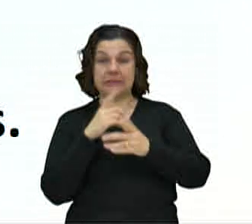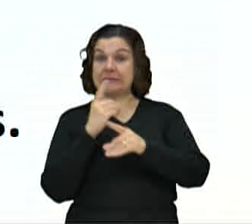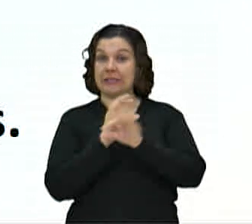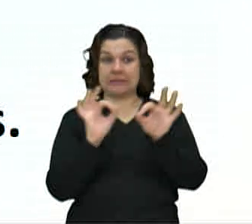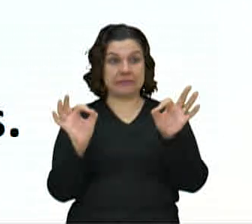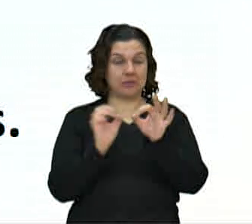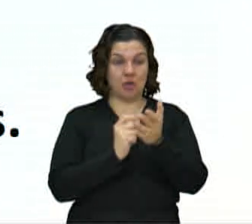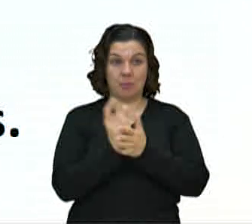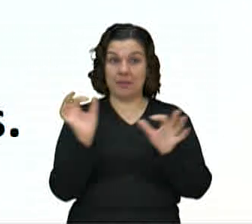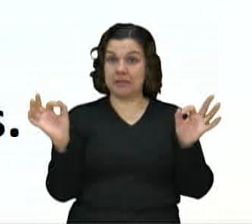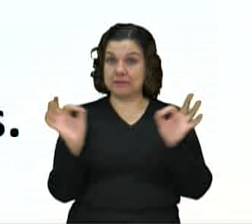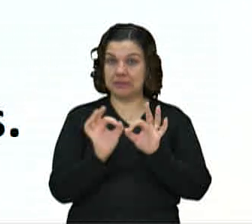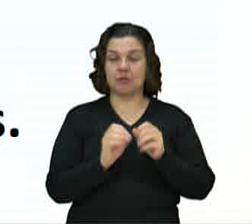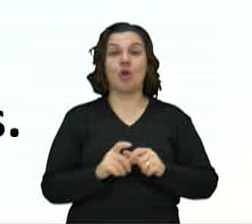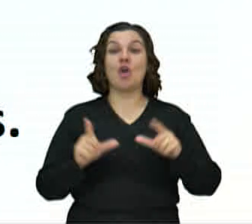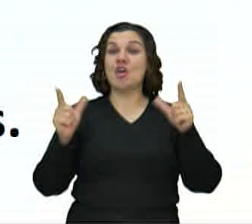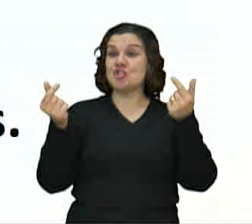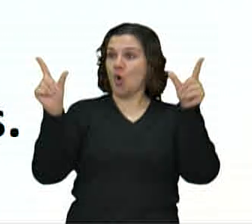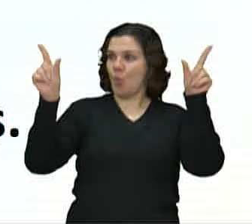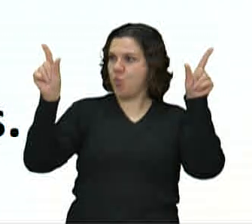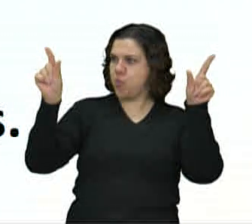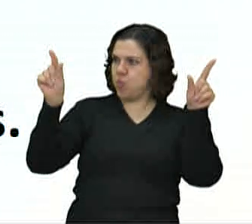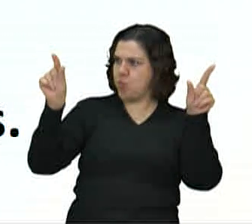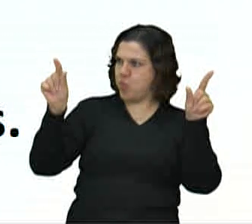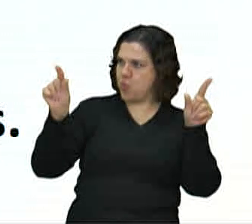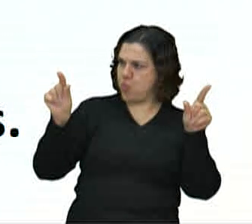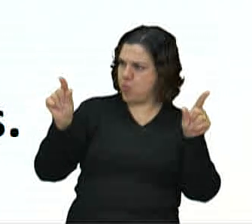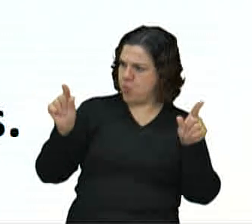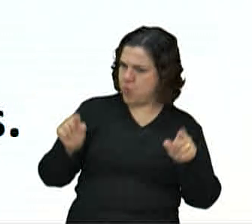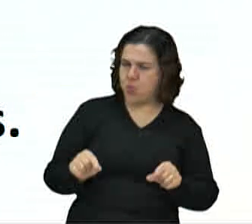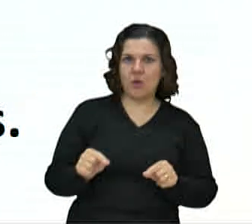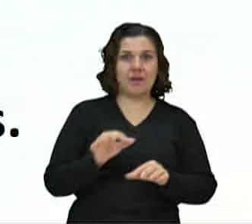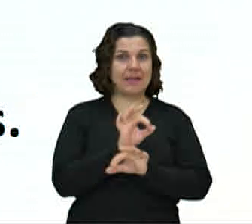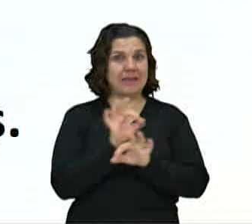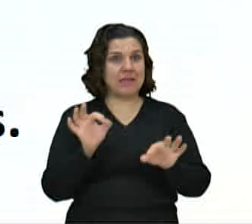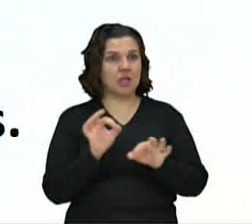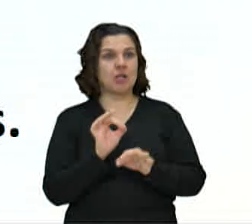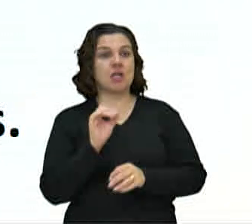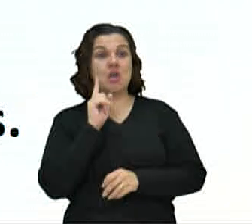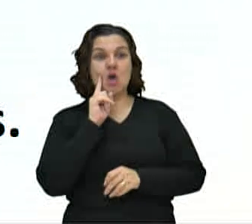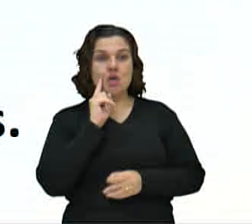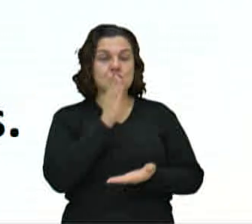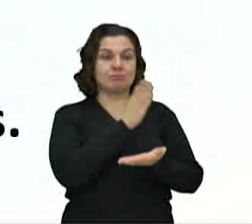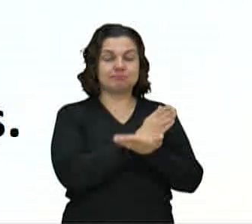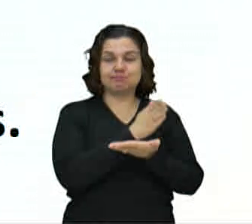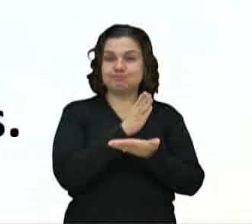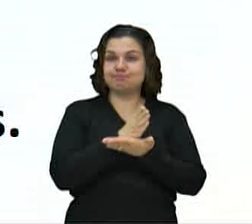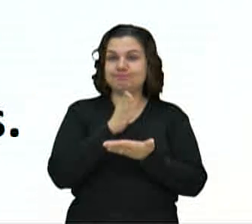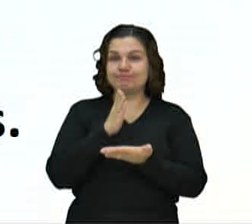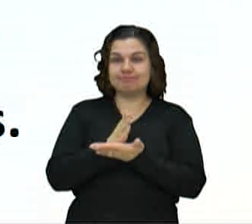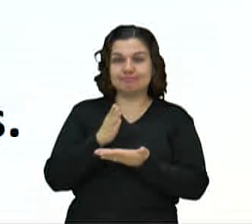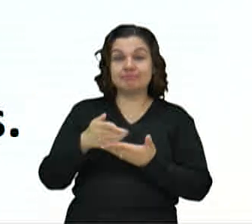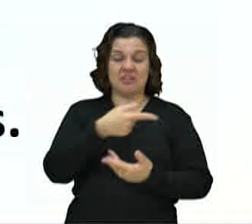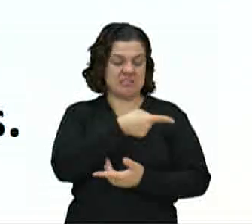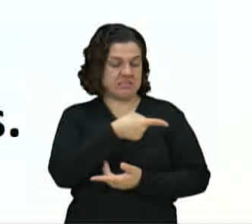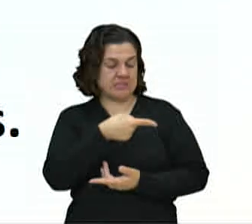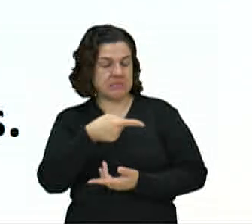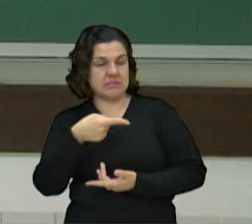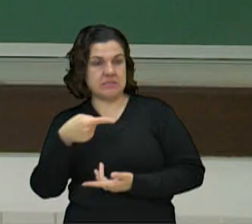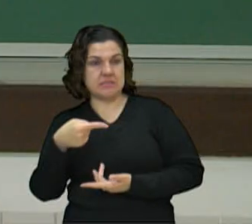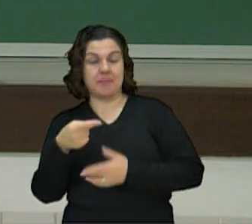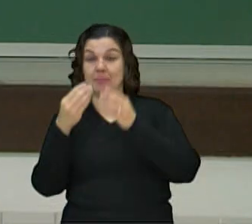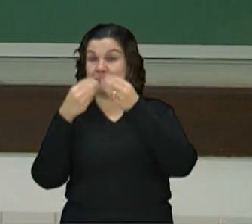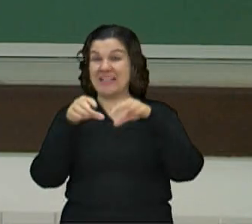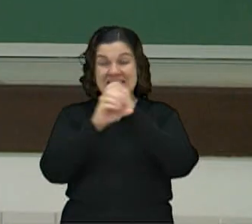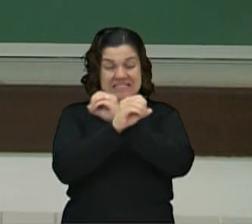compradores, causando quedas nos preços das ações. Durou dias seguidos essa quebra geral da